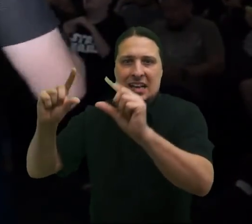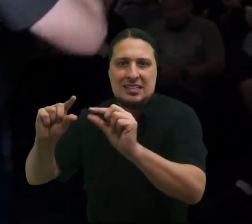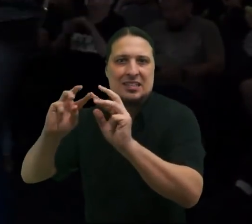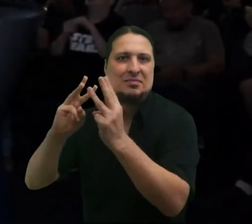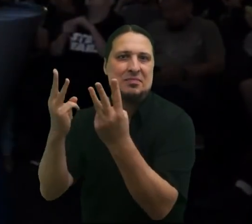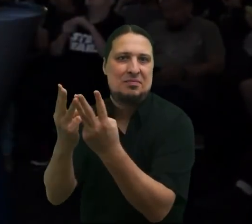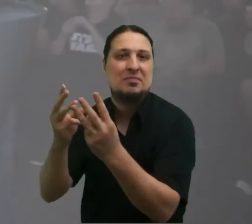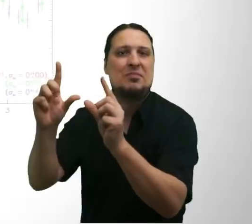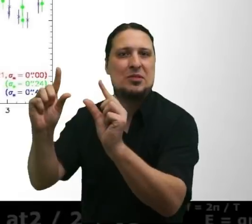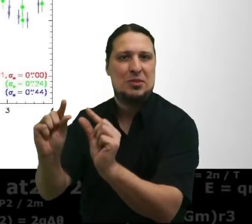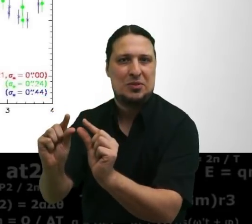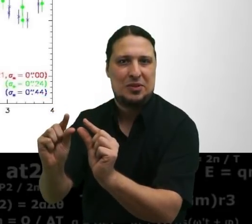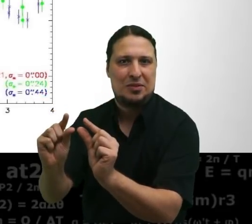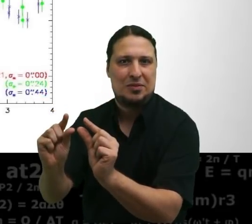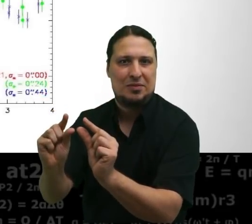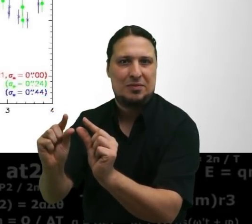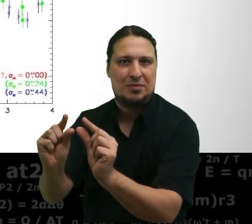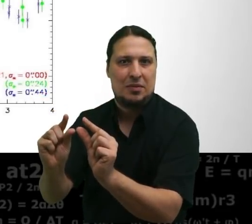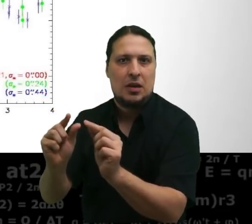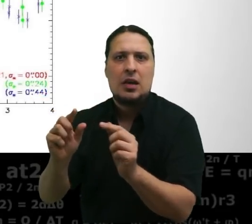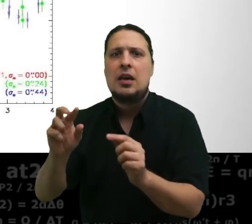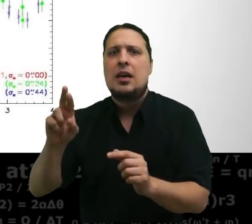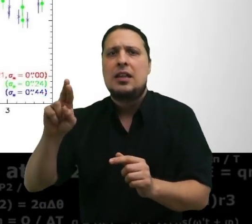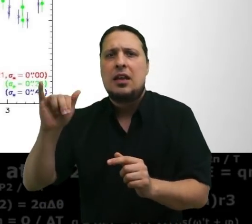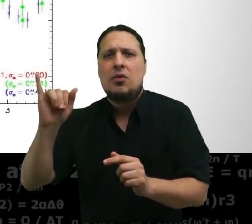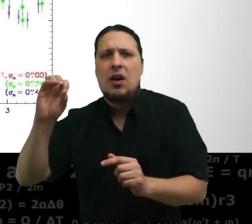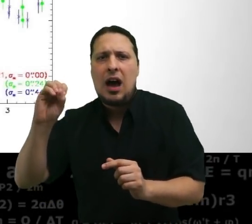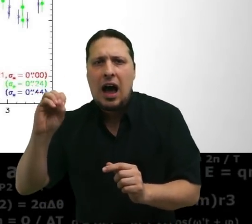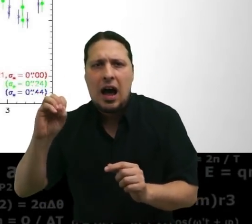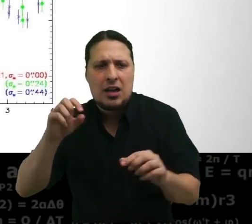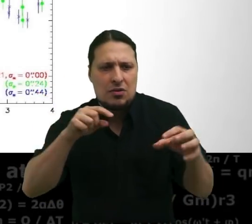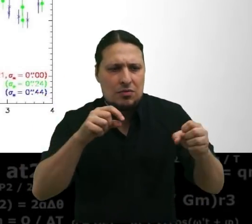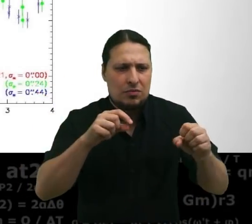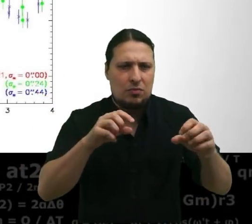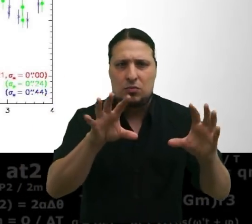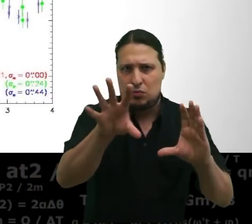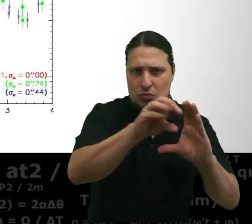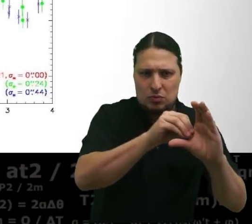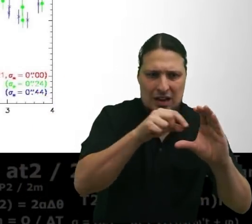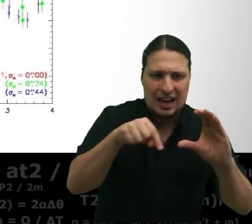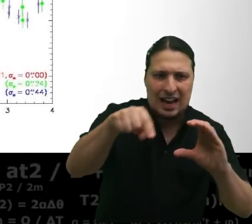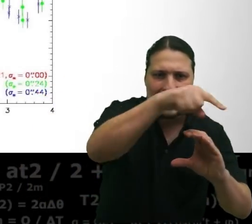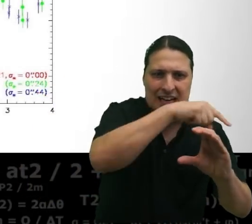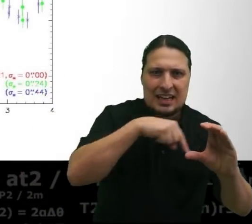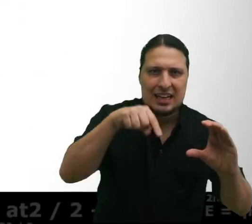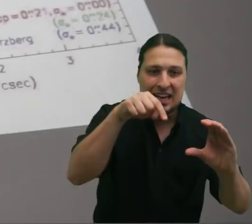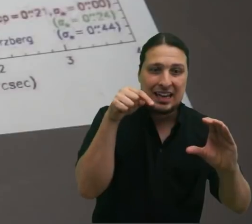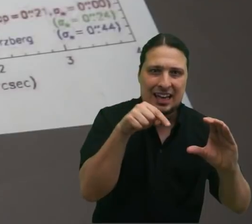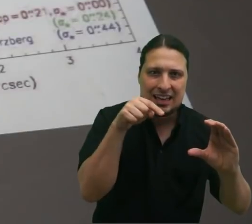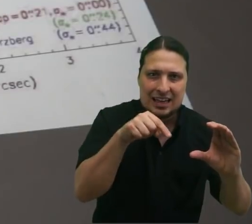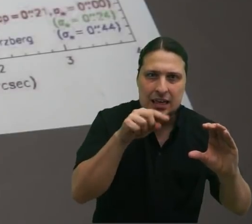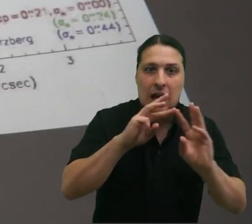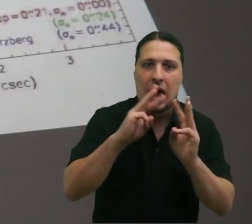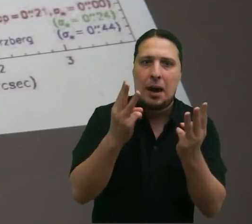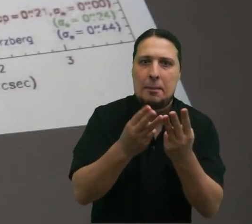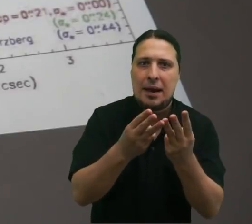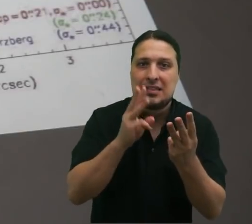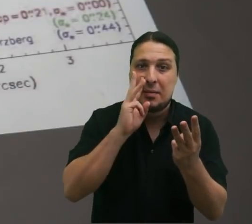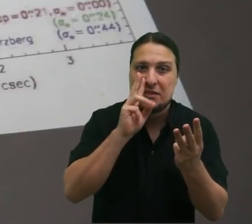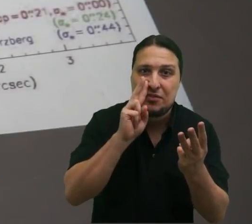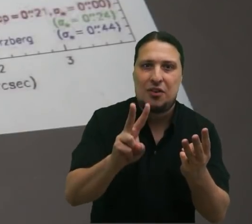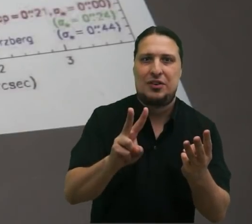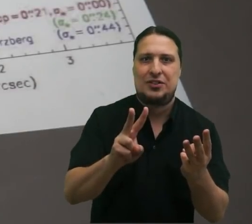vê? Os astrônomos fazem um gráfico com a distância em relação ao centro. E aí aqui é